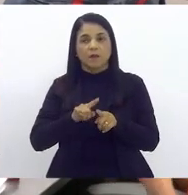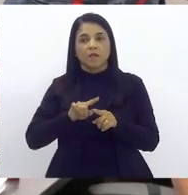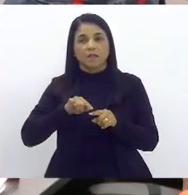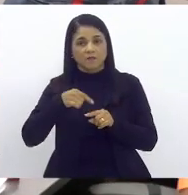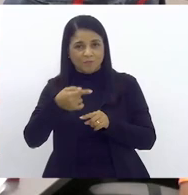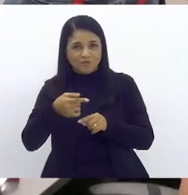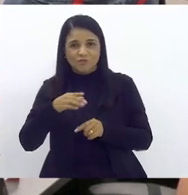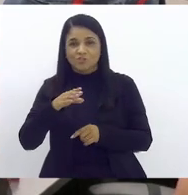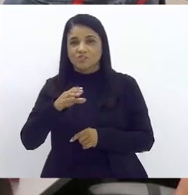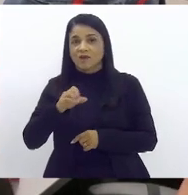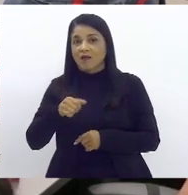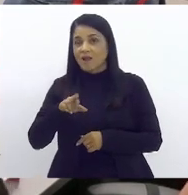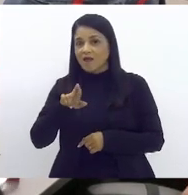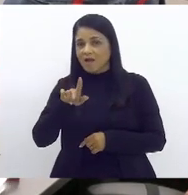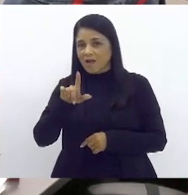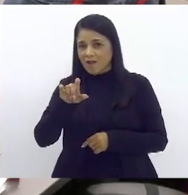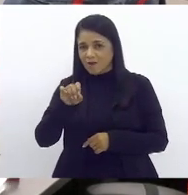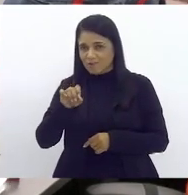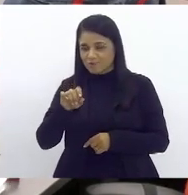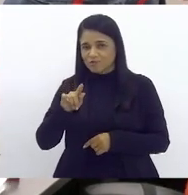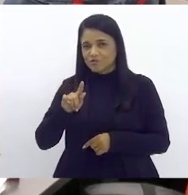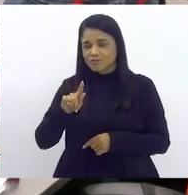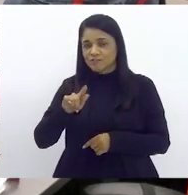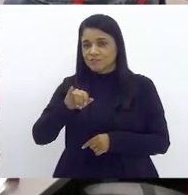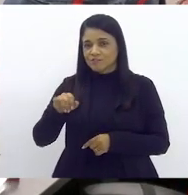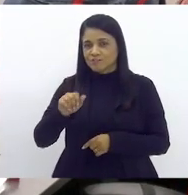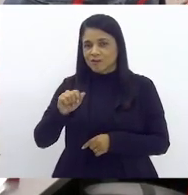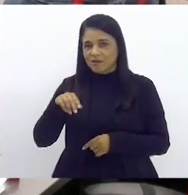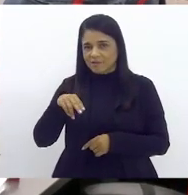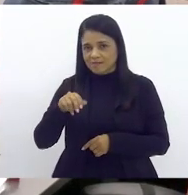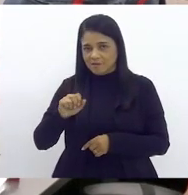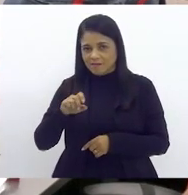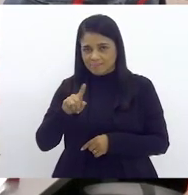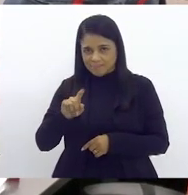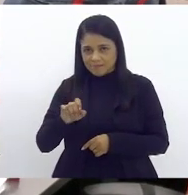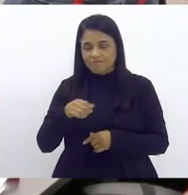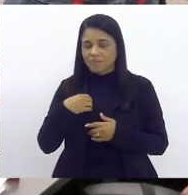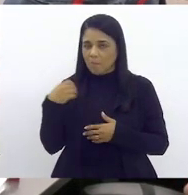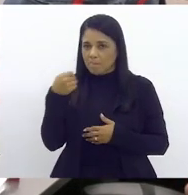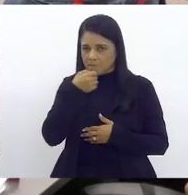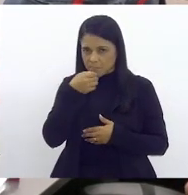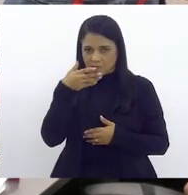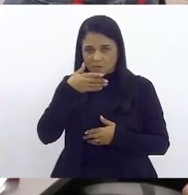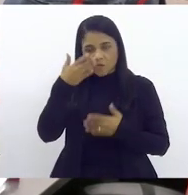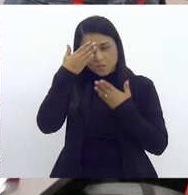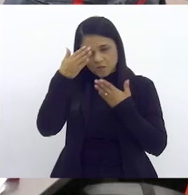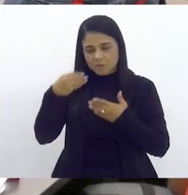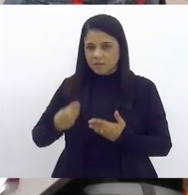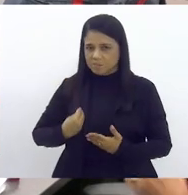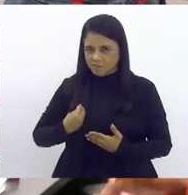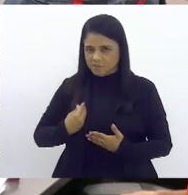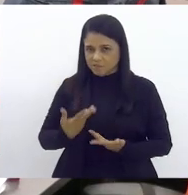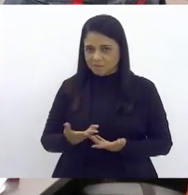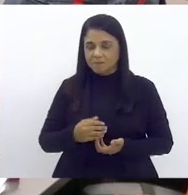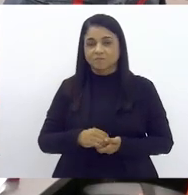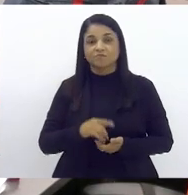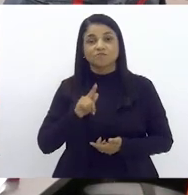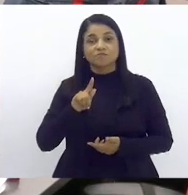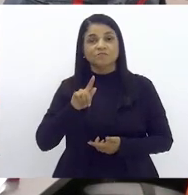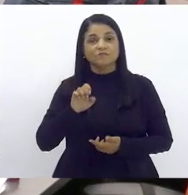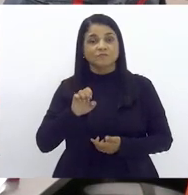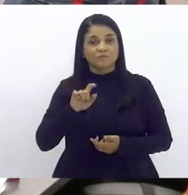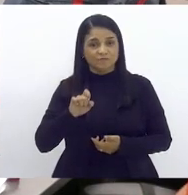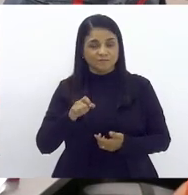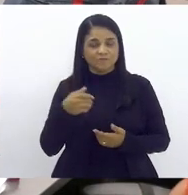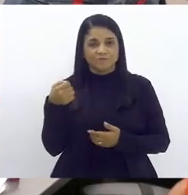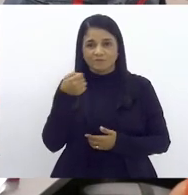tá? Aí queríamos ter a sua fala aqui. Obrigado aí por sua presença. GG está dividindo